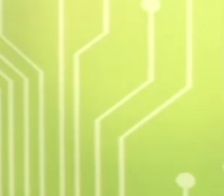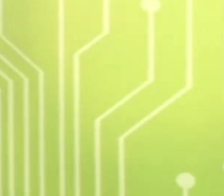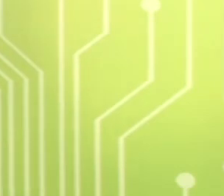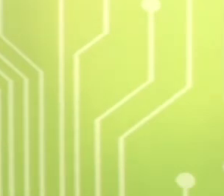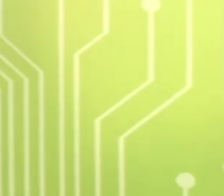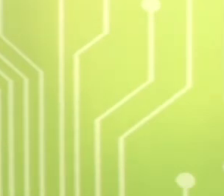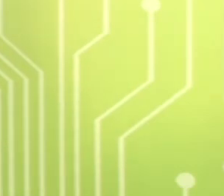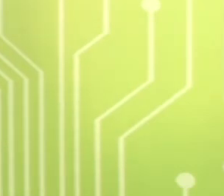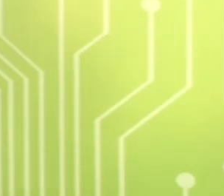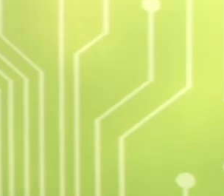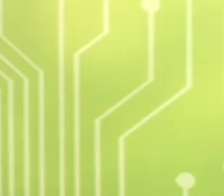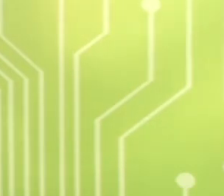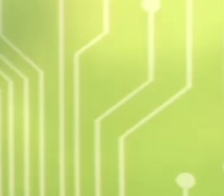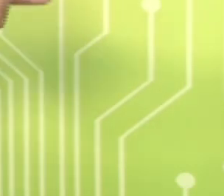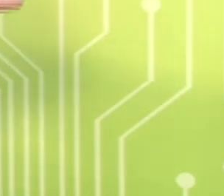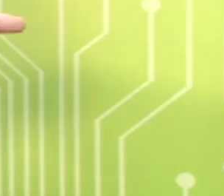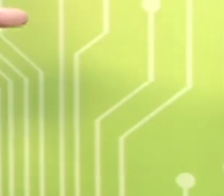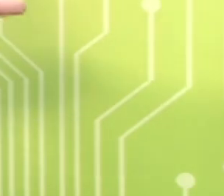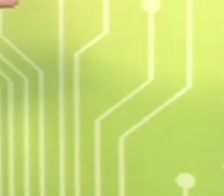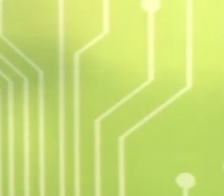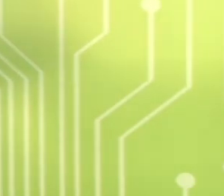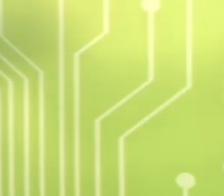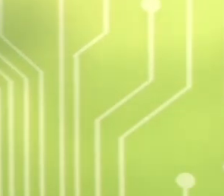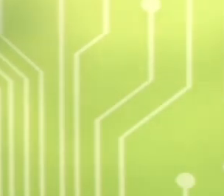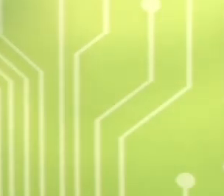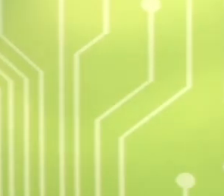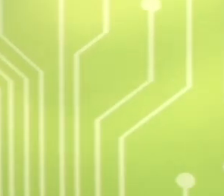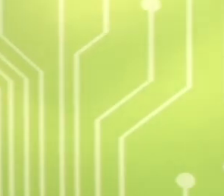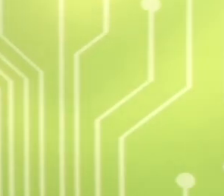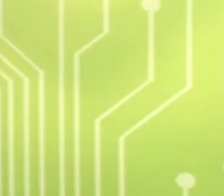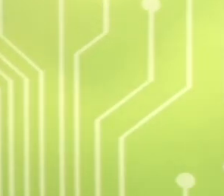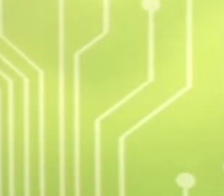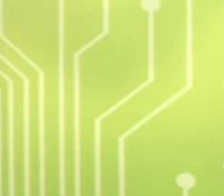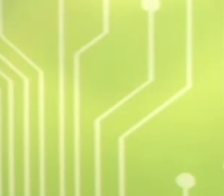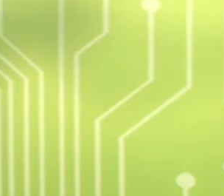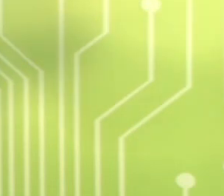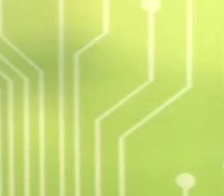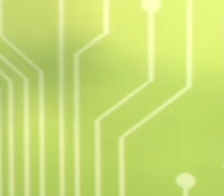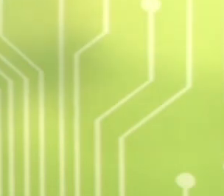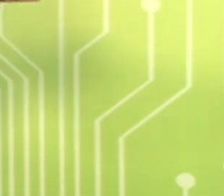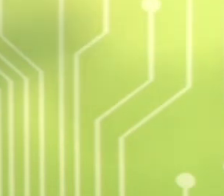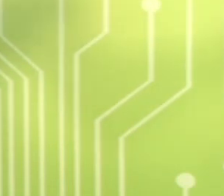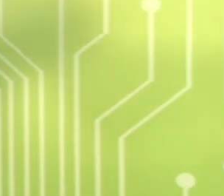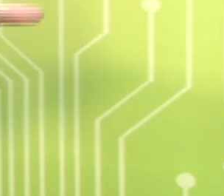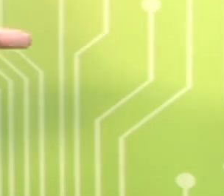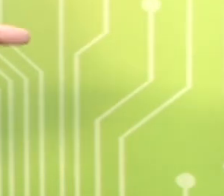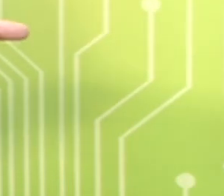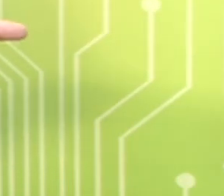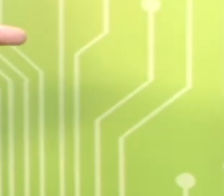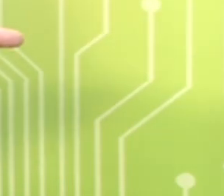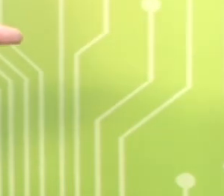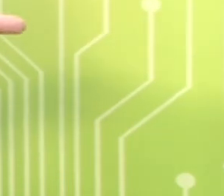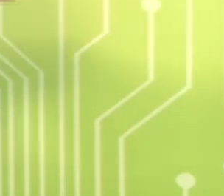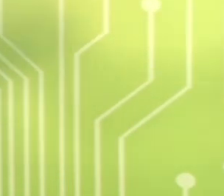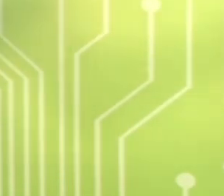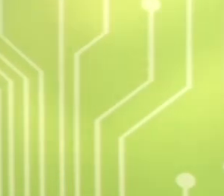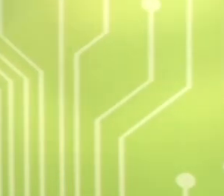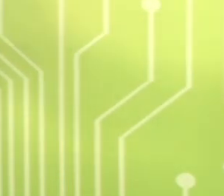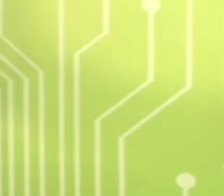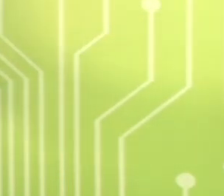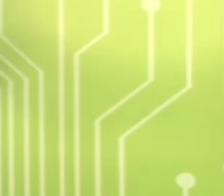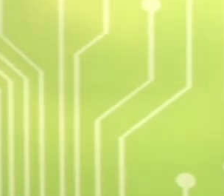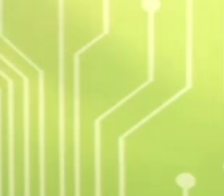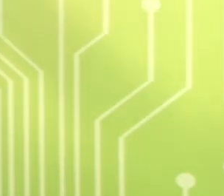vocês querem, tá? E também a prova também está muito simples, professor, deles. Né?